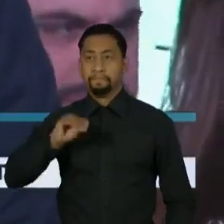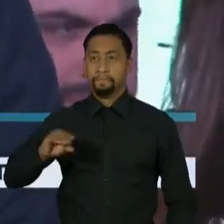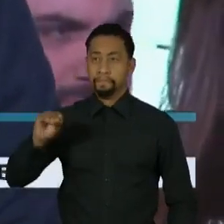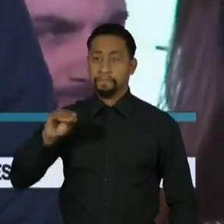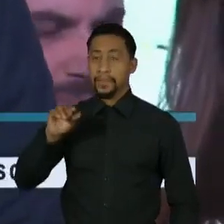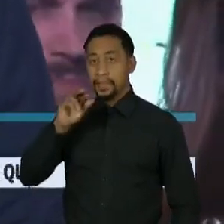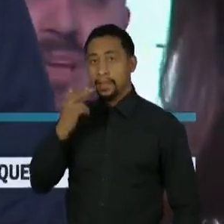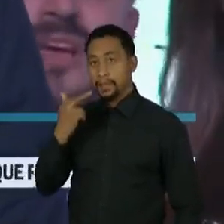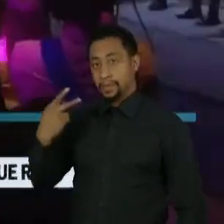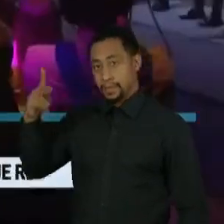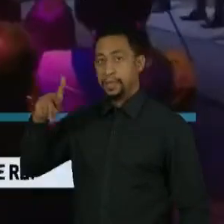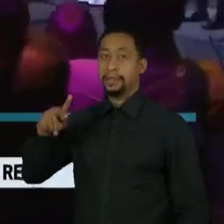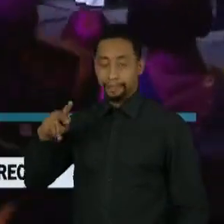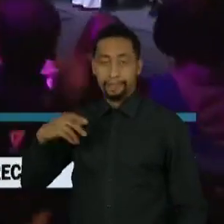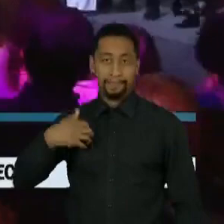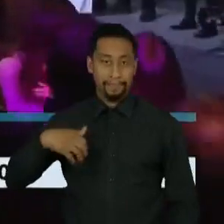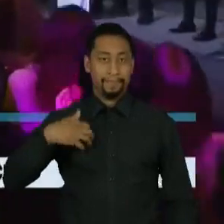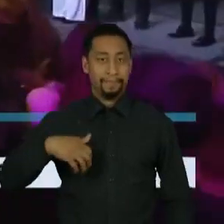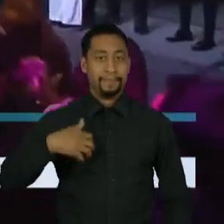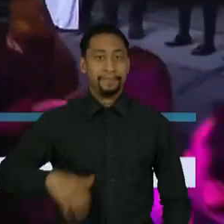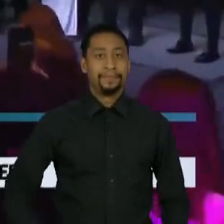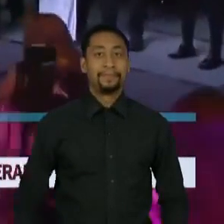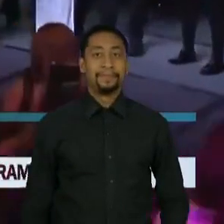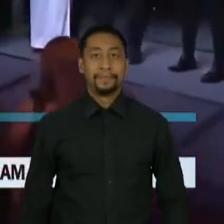casta na primeira volta!